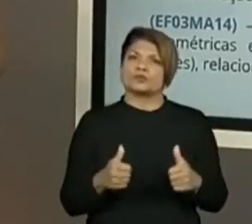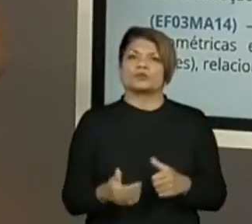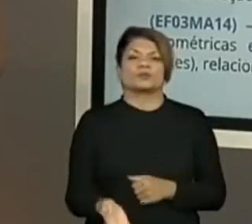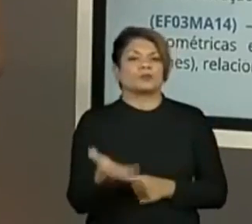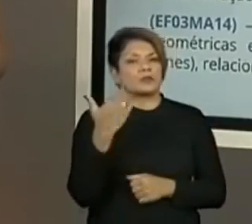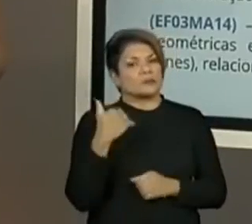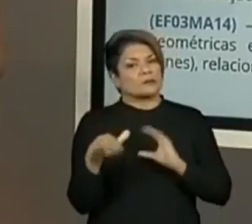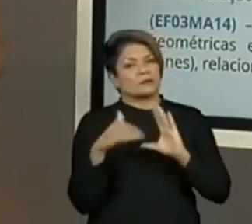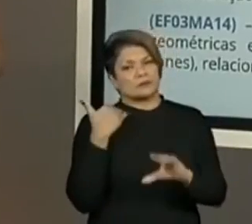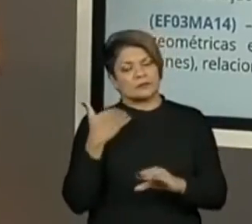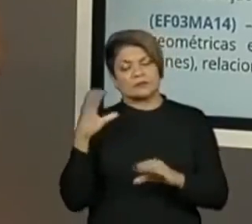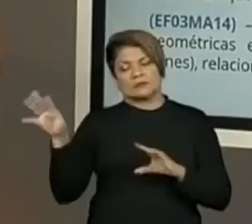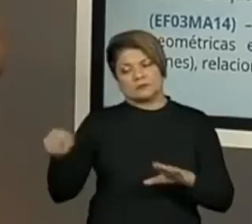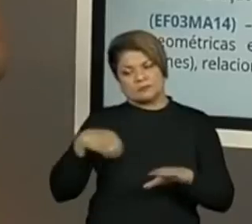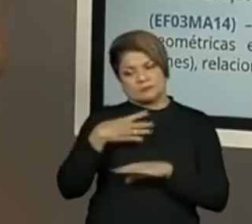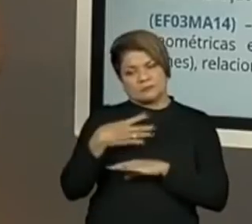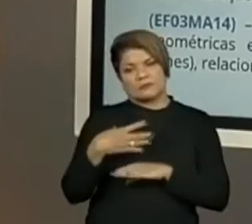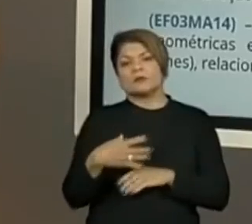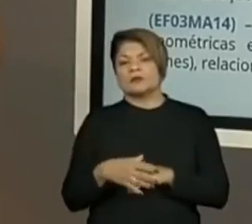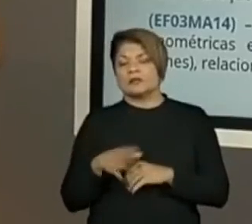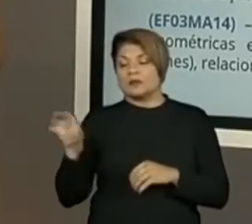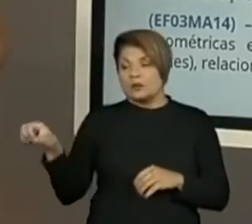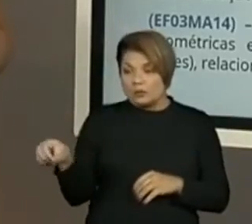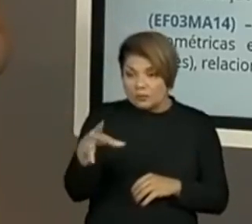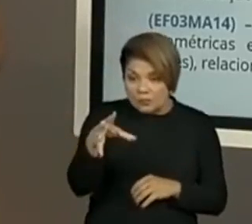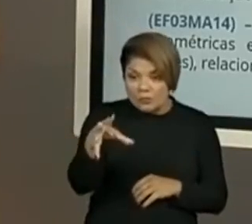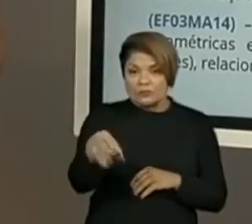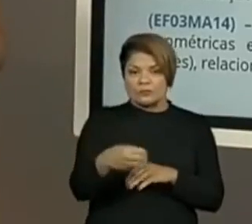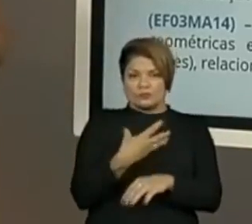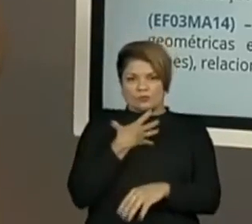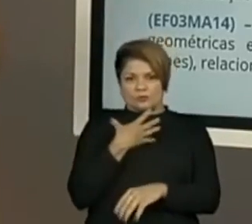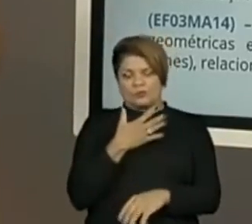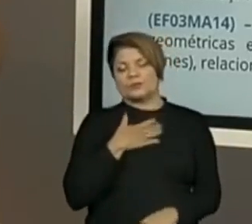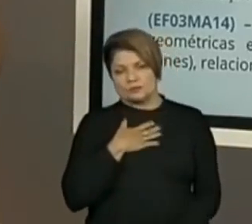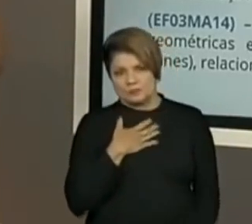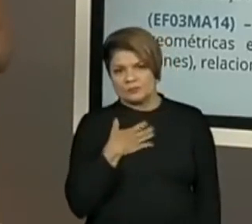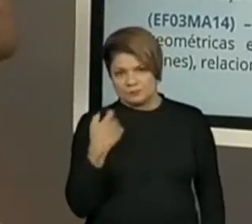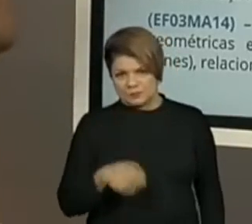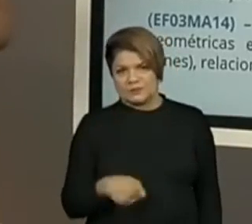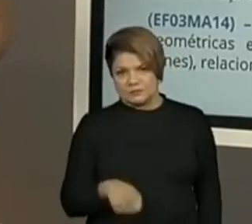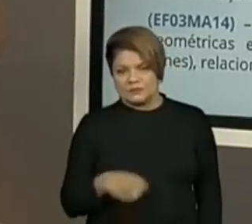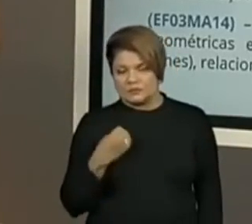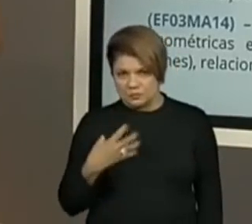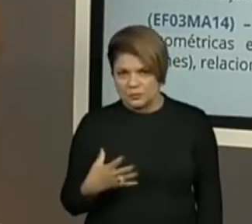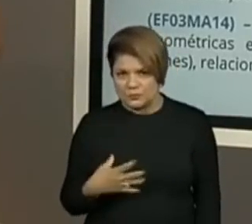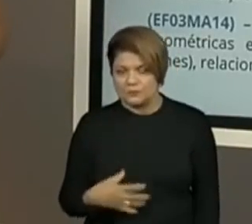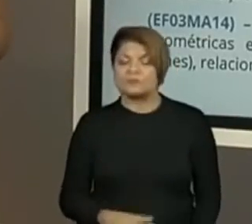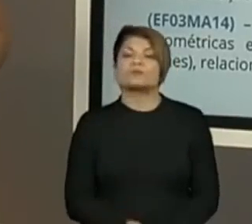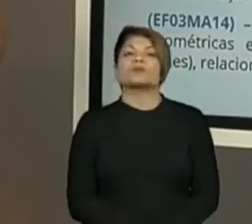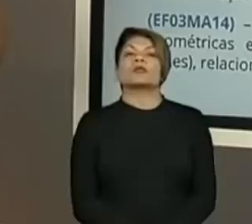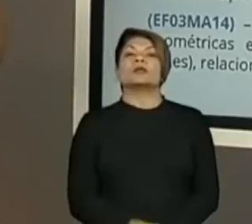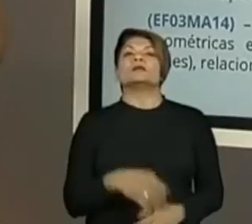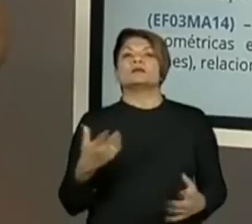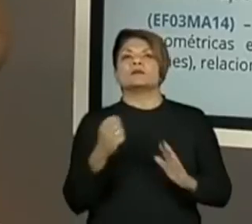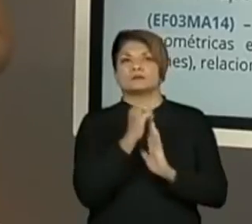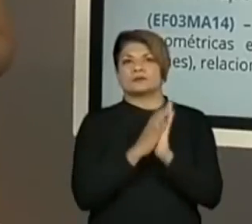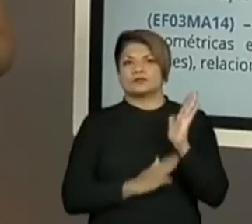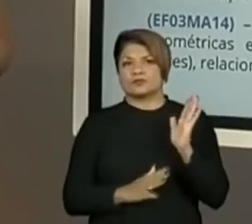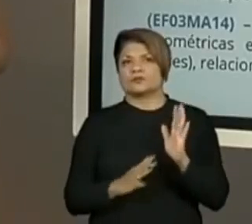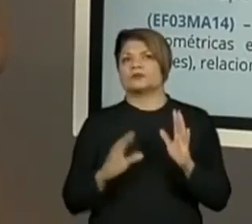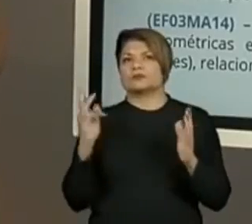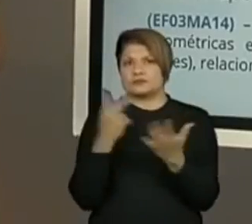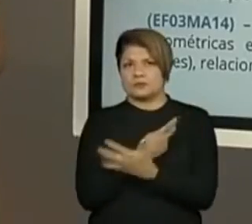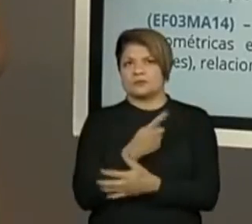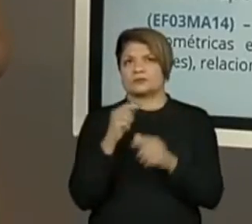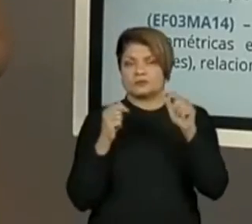trazer a colaboração dos alunos aqui para o nosso chat quando for necessário, tudo bem? Então, as atividades que estão acontecendo aqui,